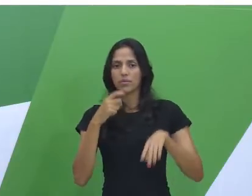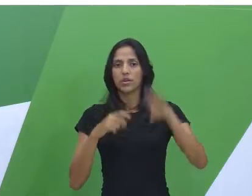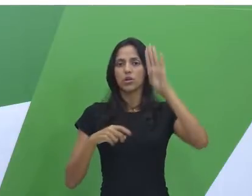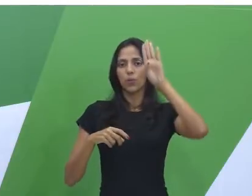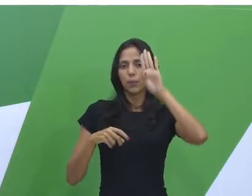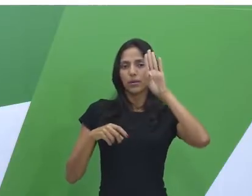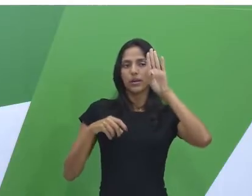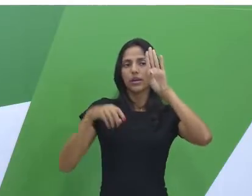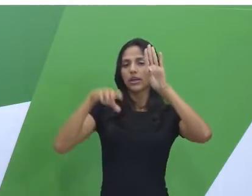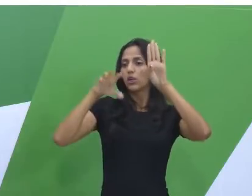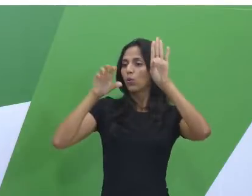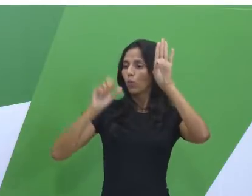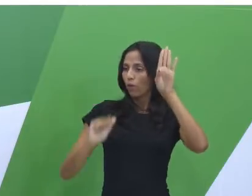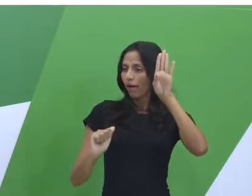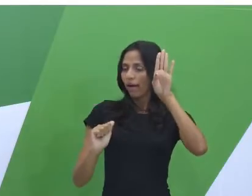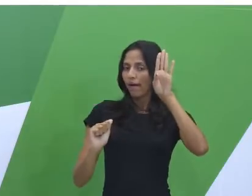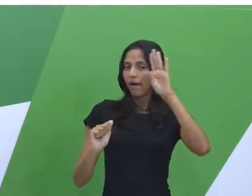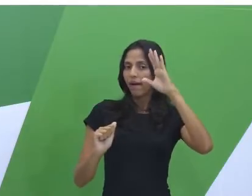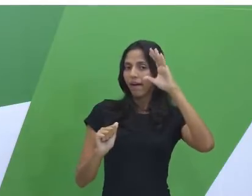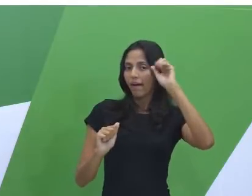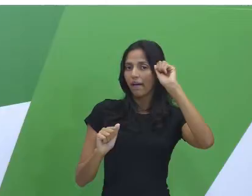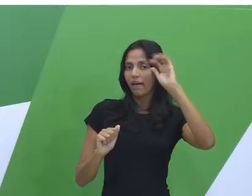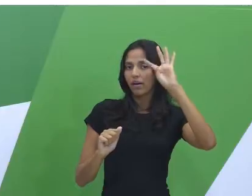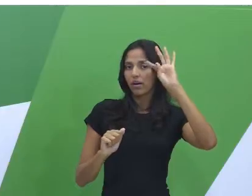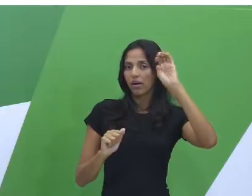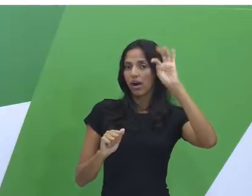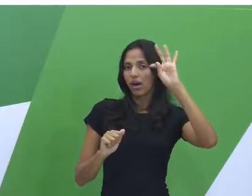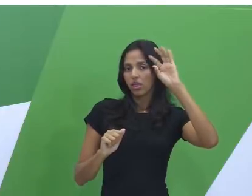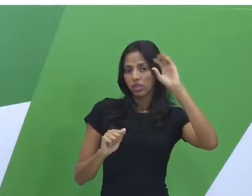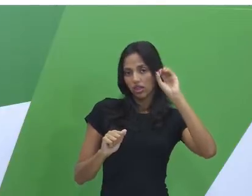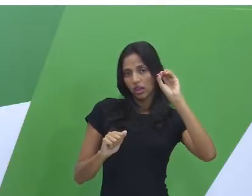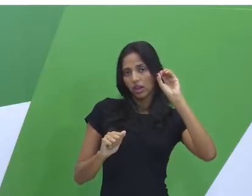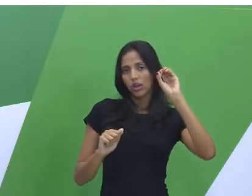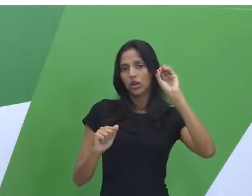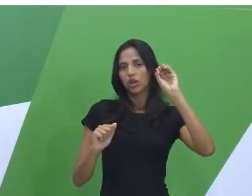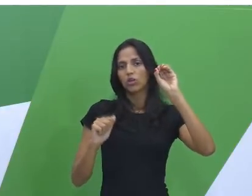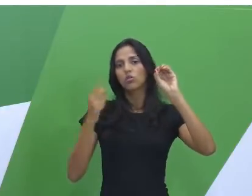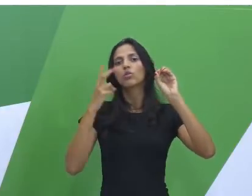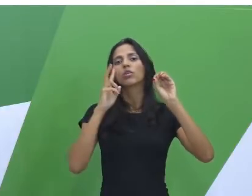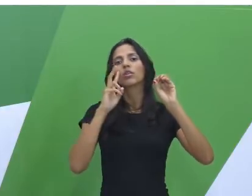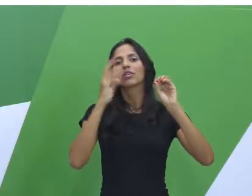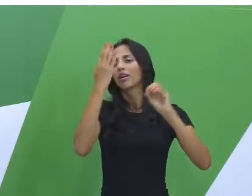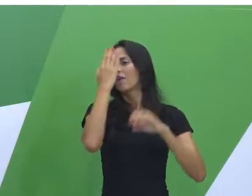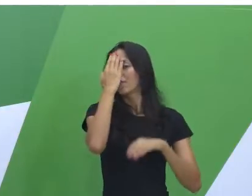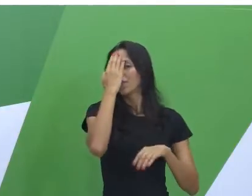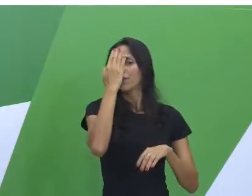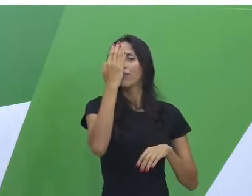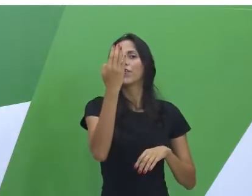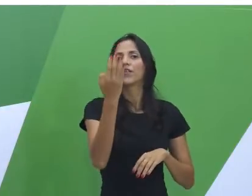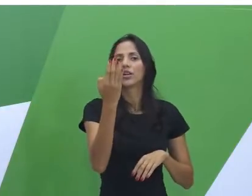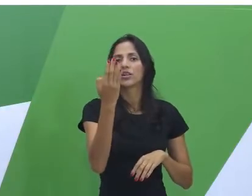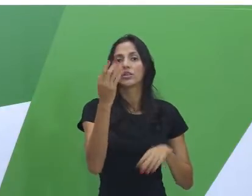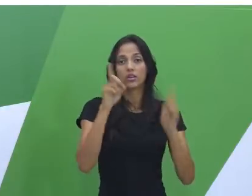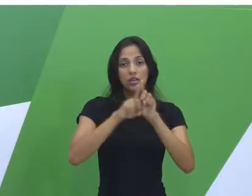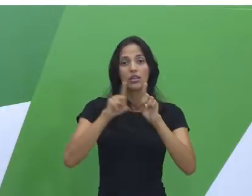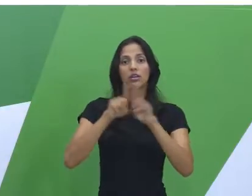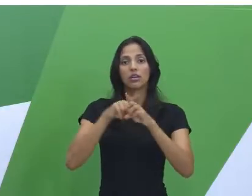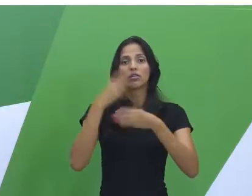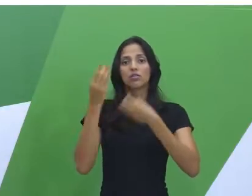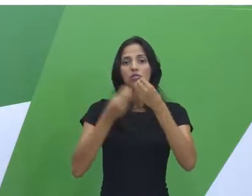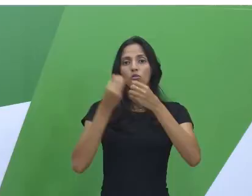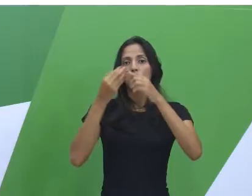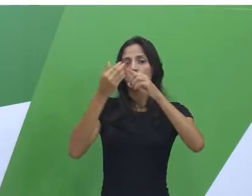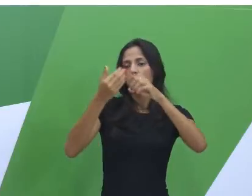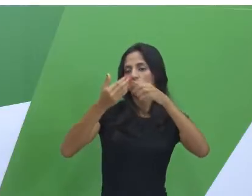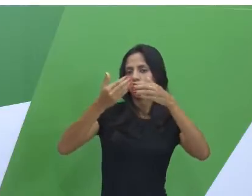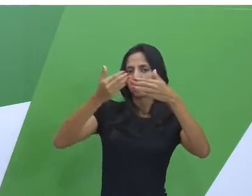C. Ou seja, cateto oposto, que é o que está na tua frente. E aquela linha que não